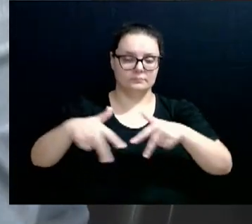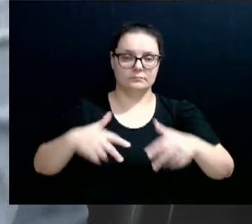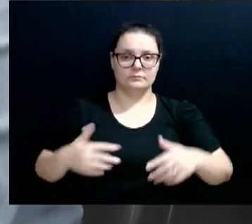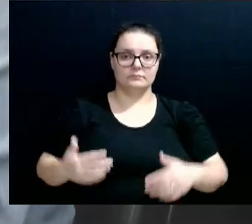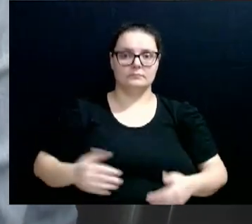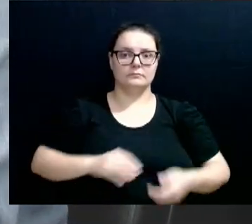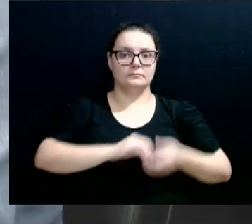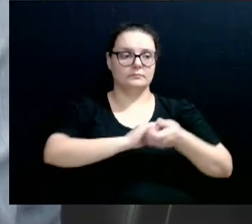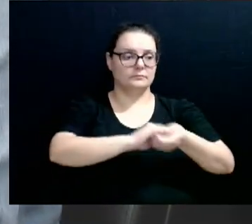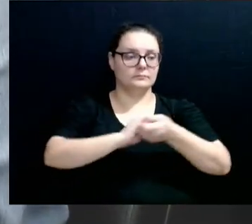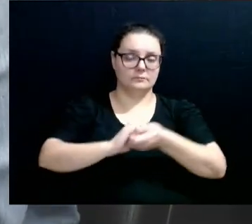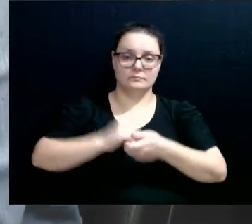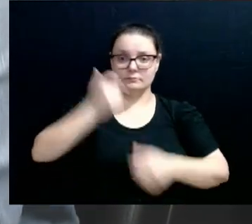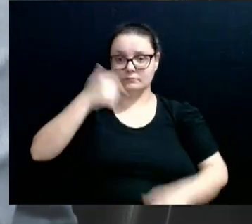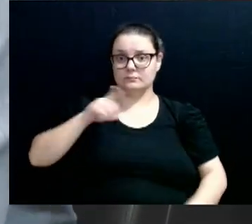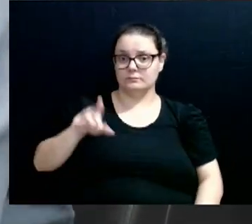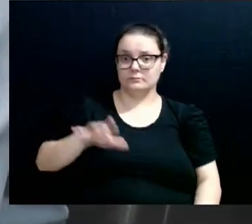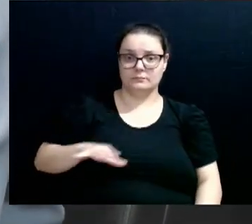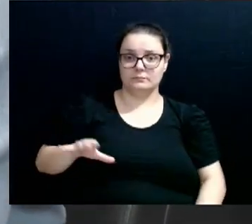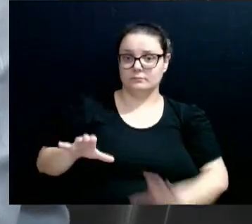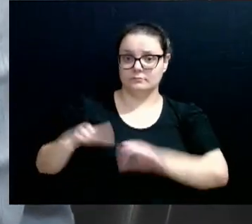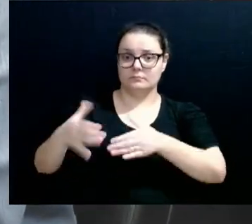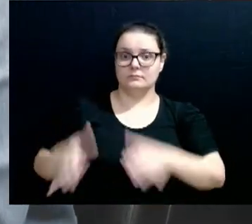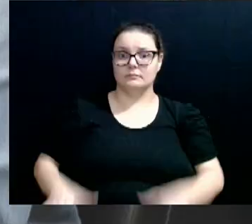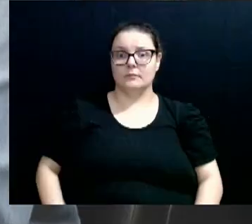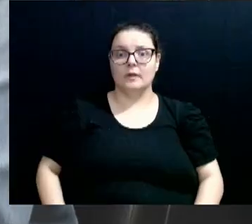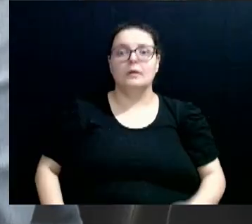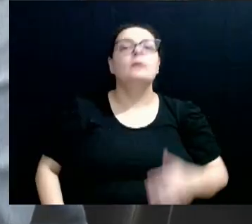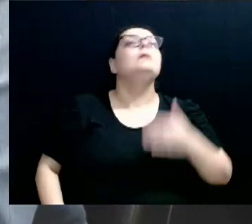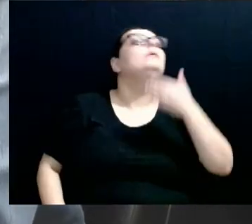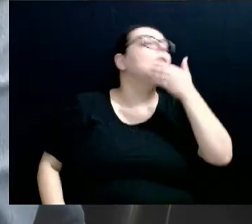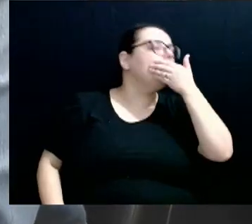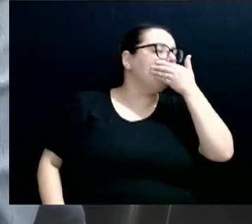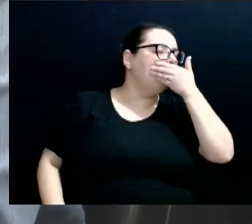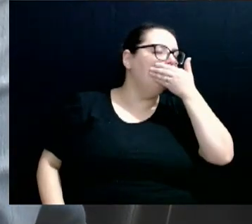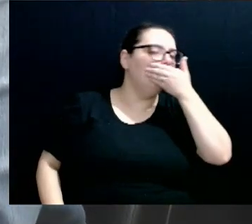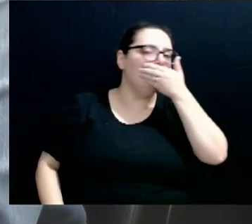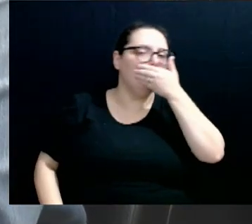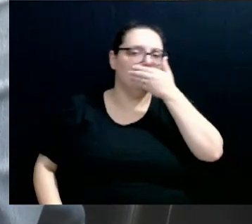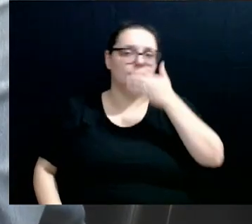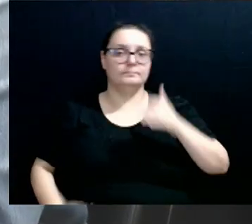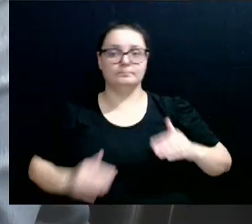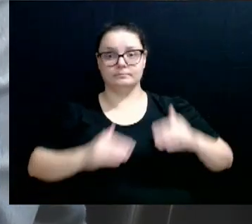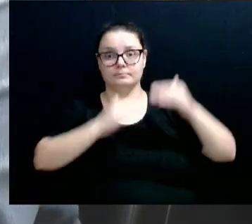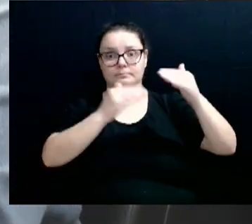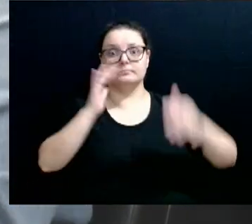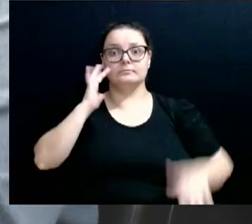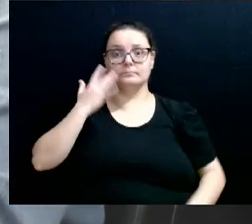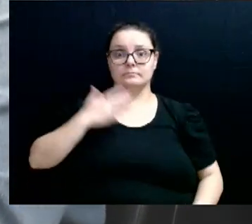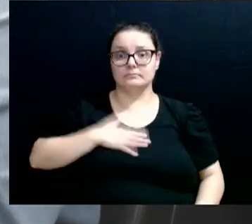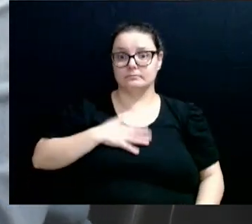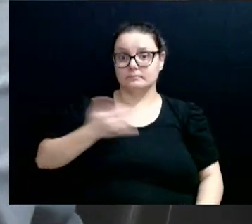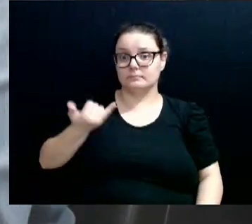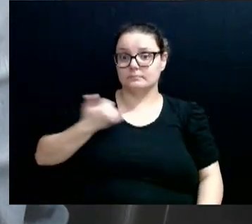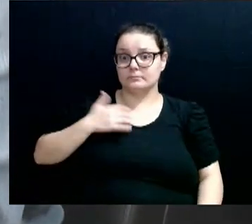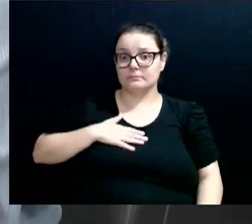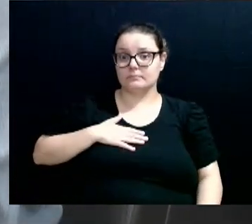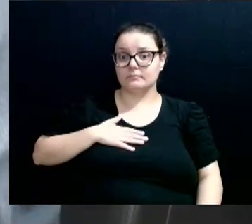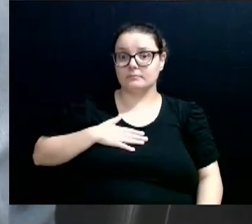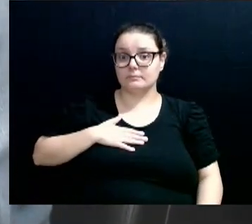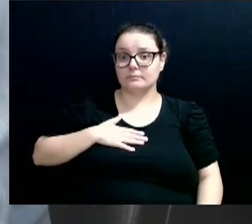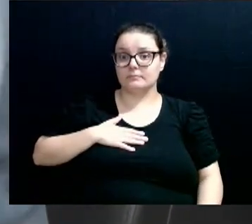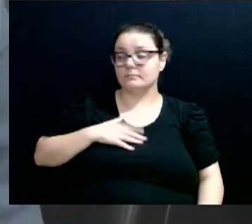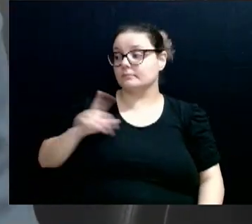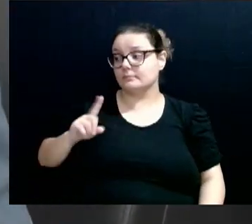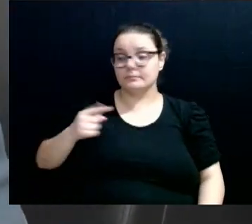diretor de departamento. Cumprimentava o outro, achando que estava falando comigo. E aí a pessoa, não, é ele que é o Luiz,